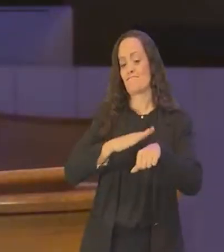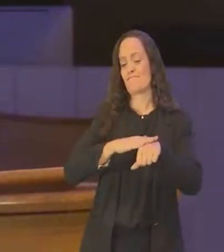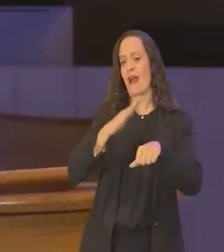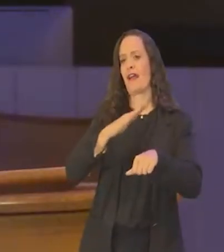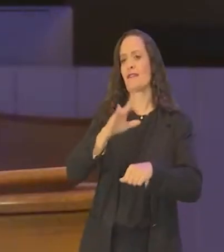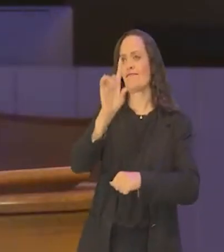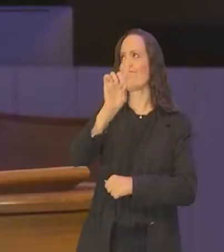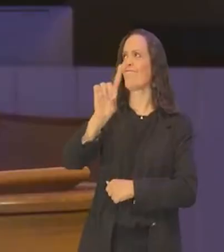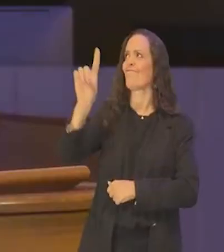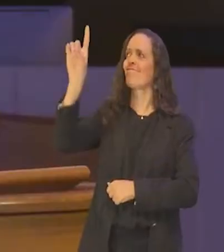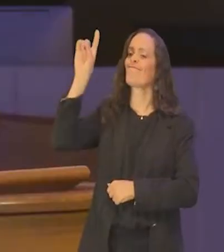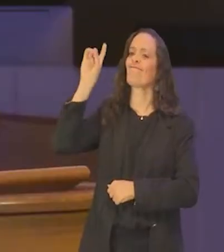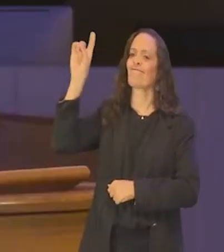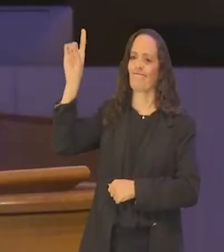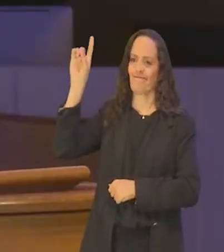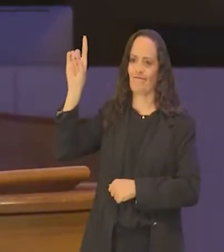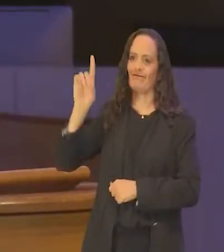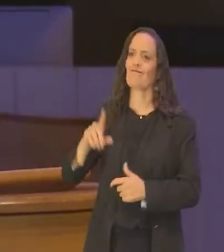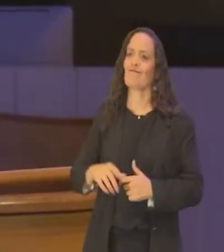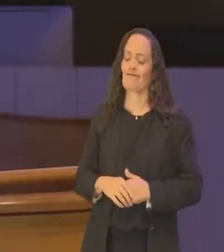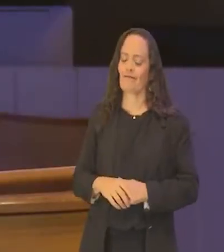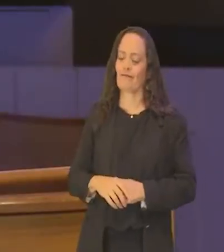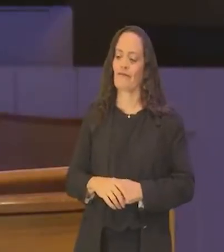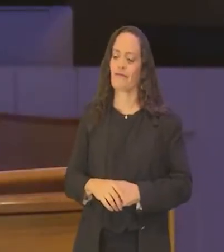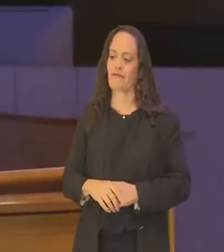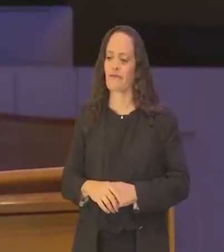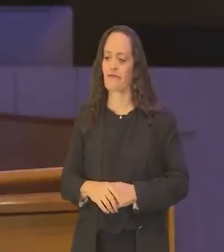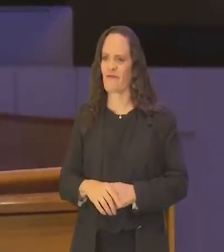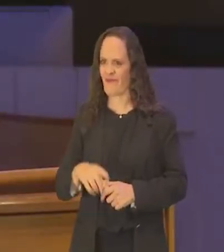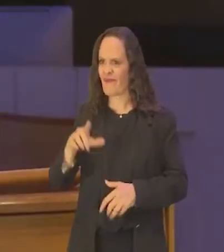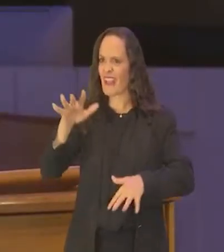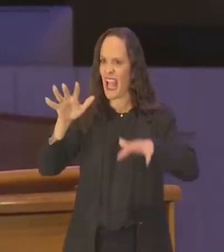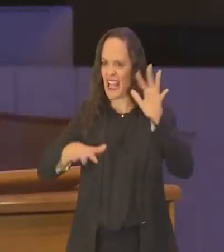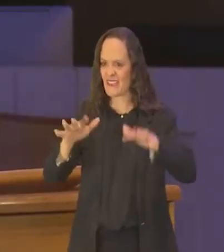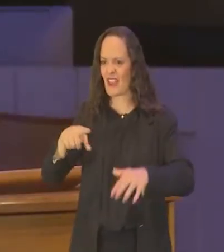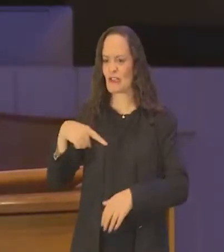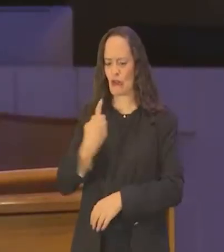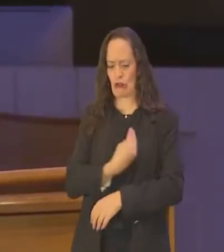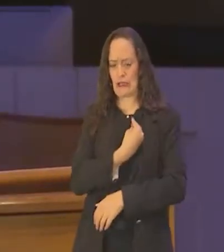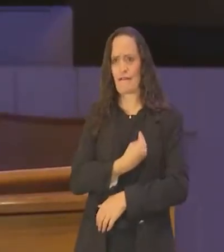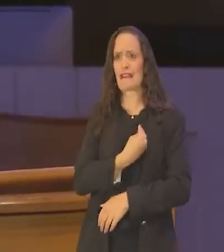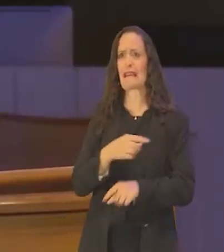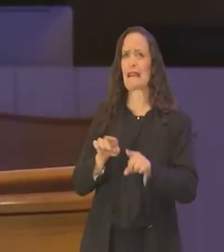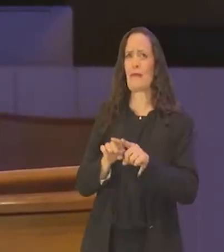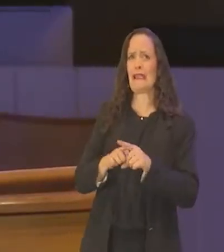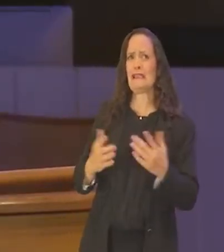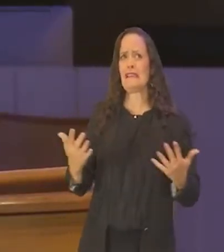e verdadeiro Deus. Às vezes Deus nos coloca em situações difíceis,